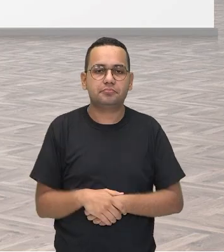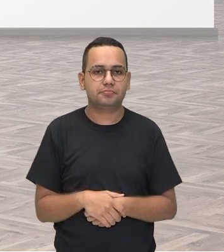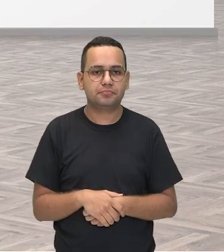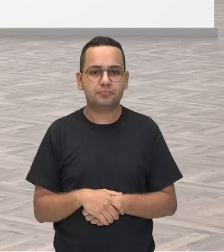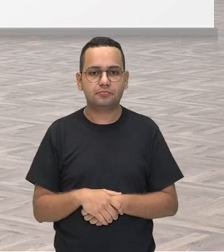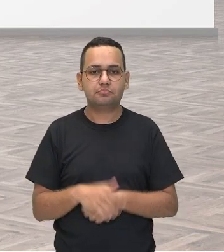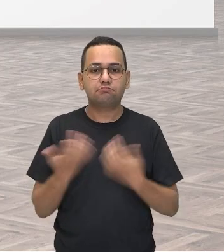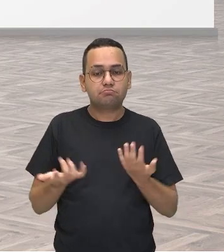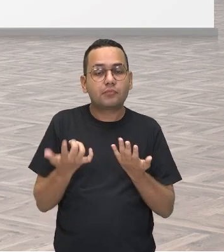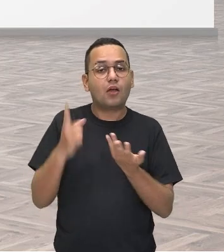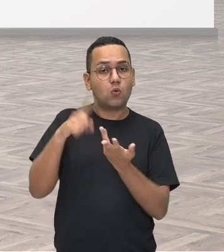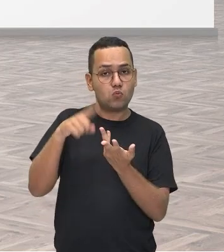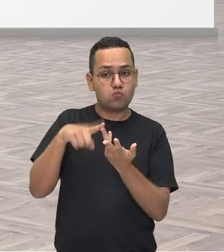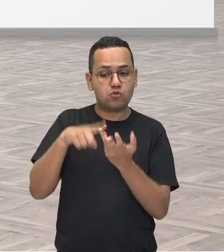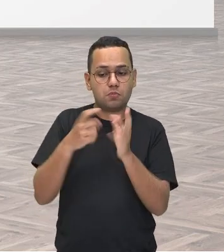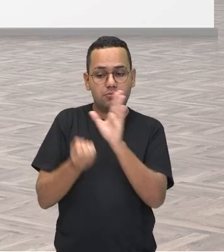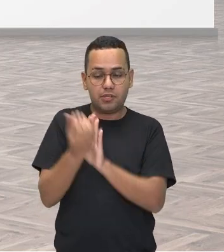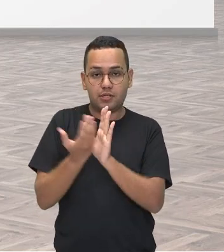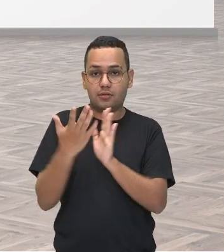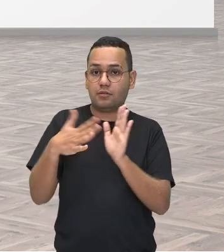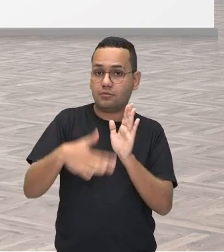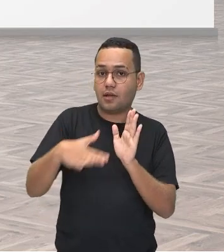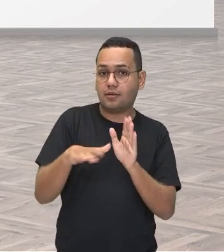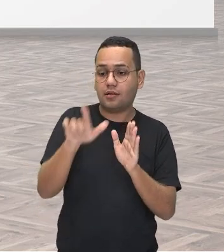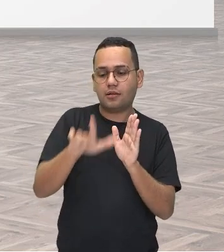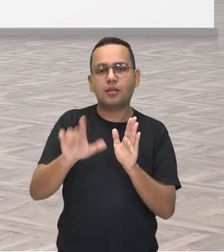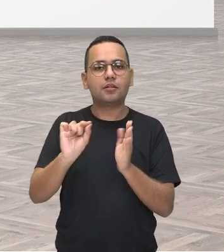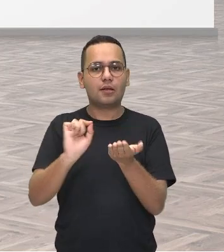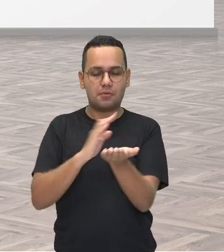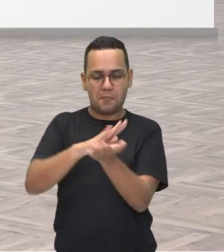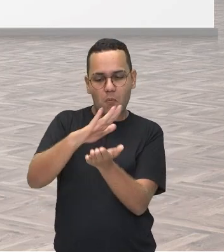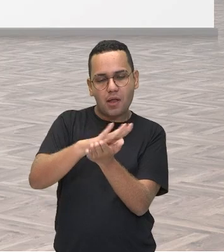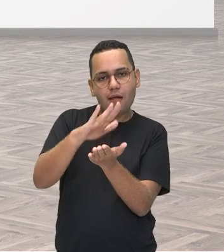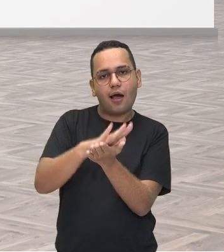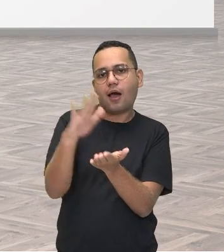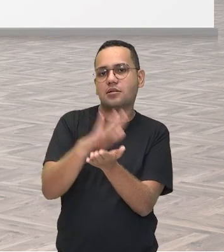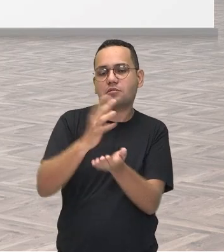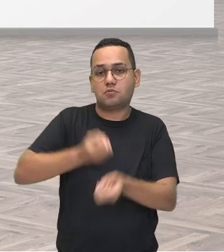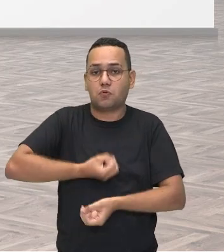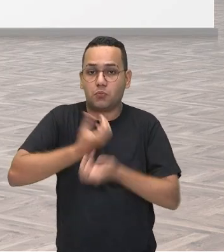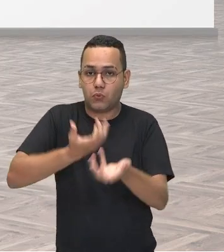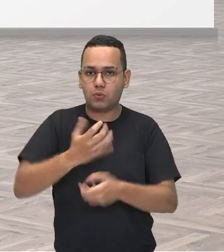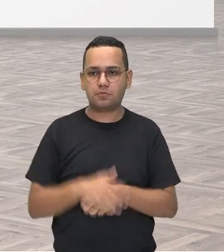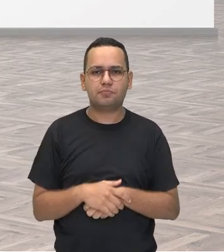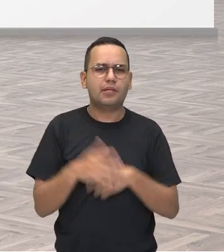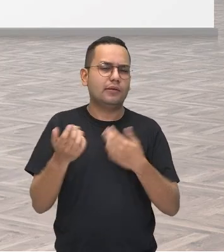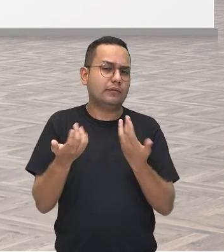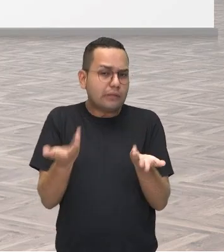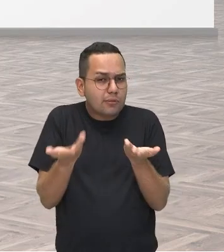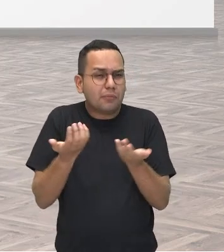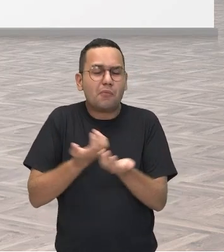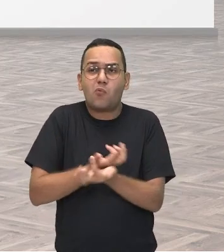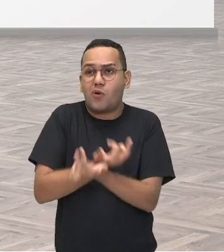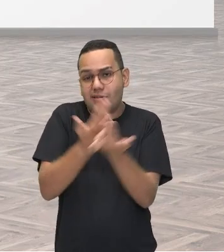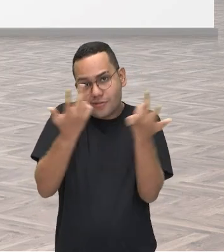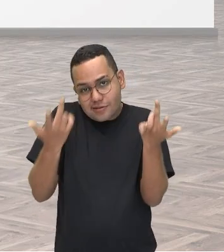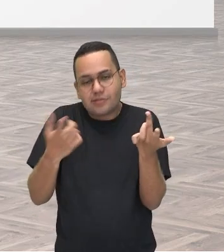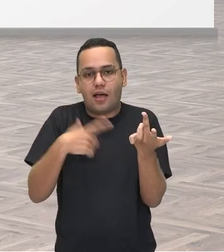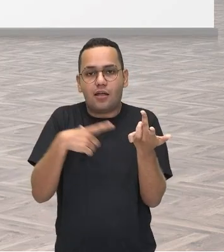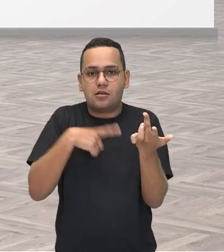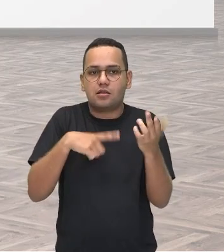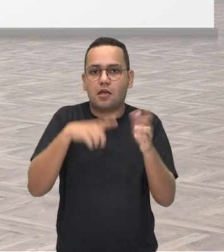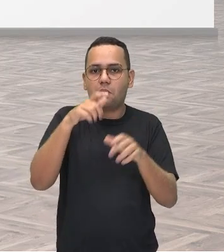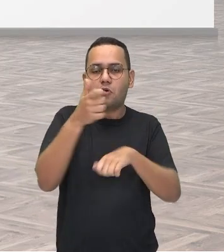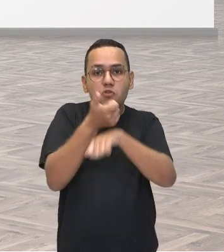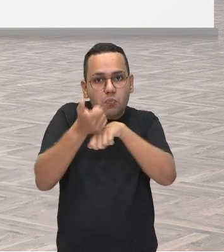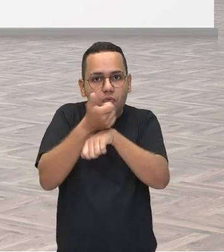empreender culturalmente, né, dentro da literatura, publicando as suas escritas. Quantos escritores nós não temos no nosso Amazonas, né? Quantos